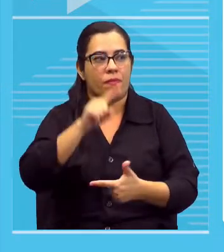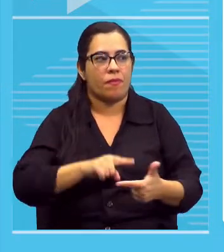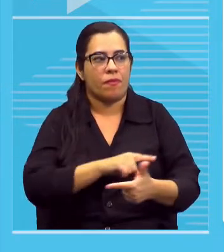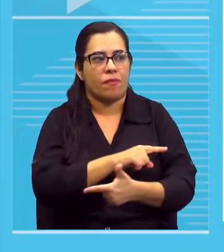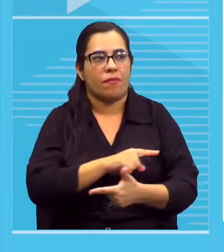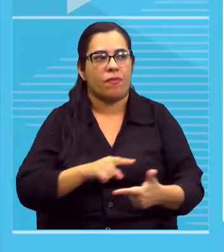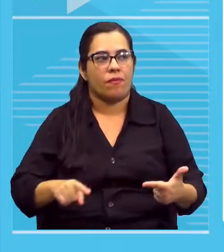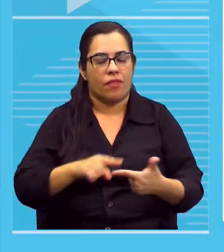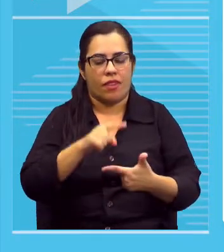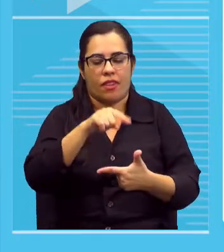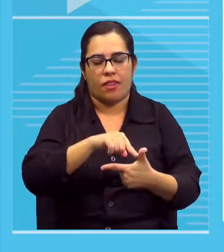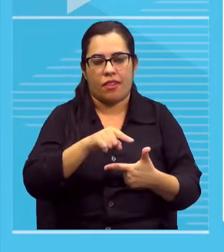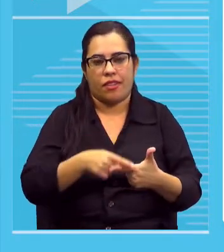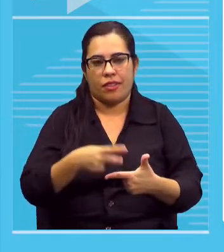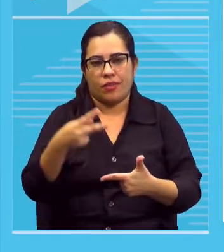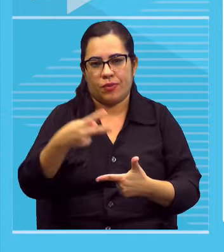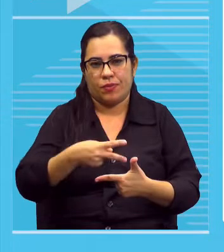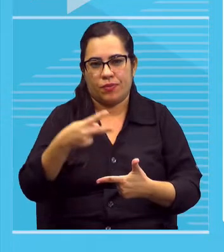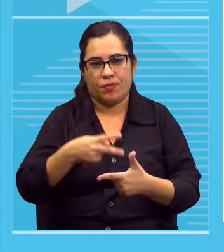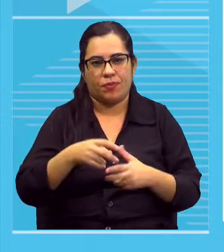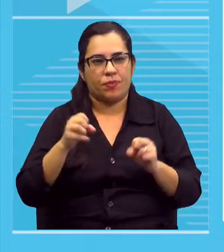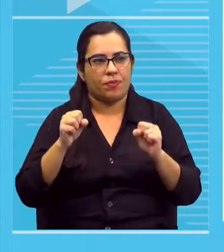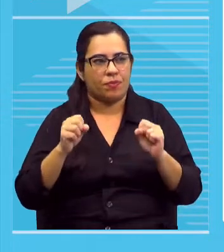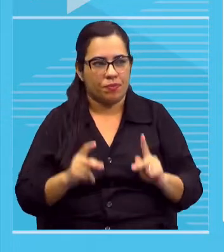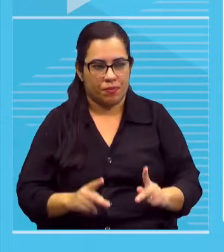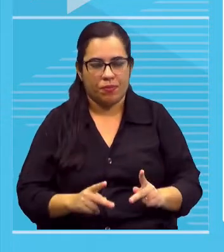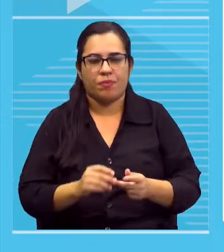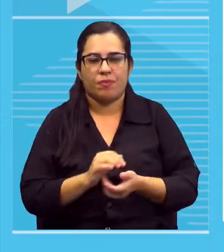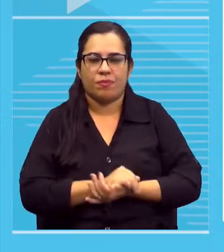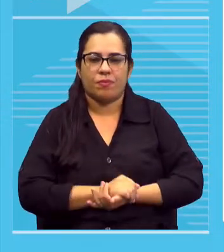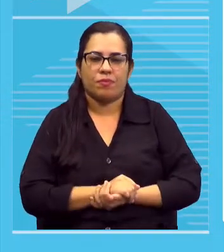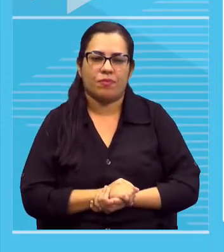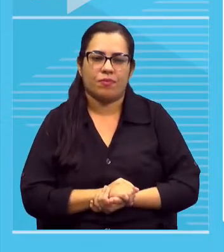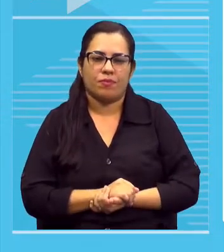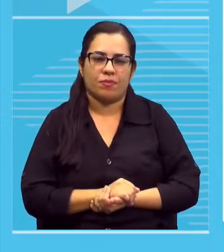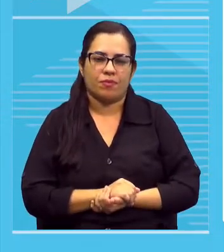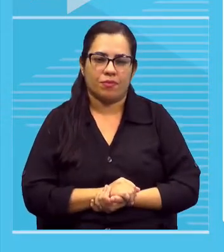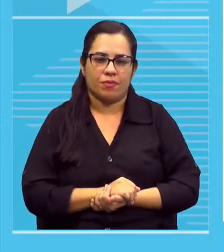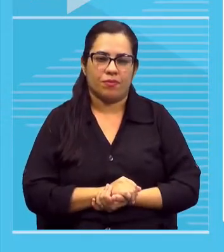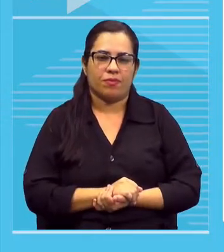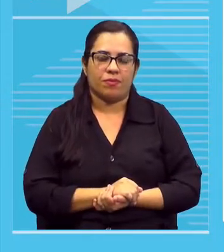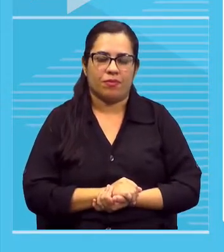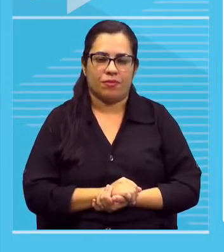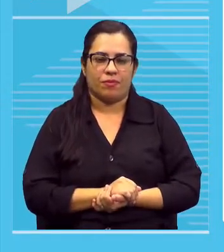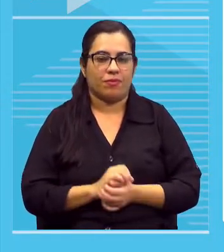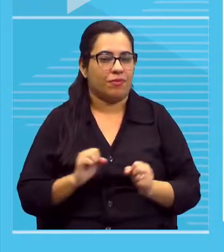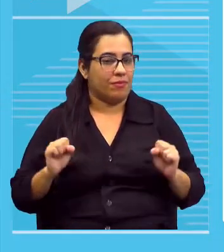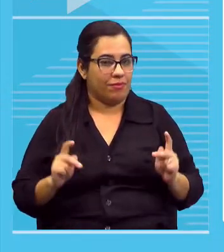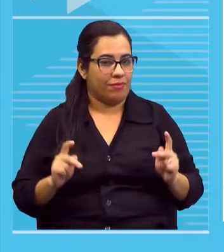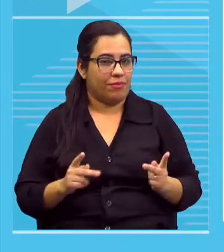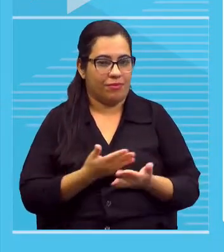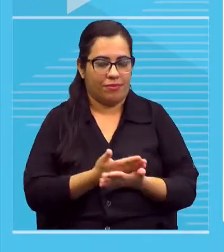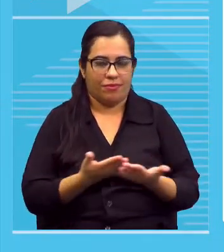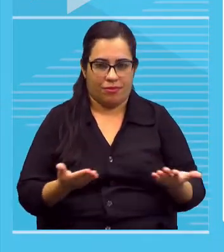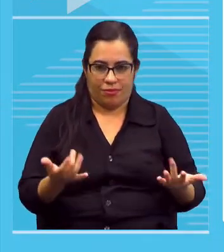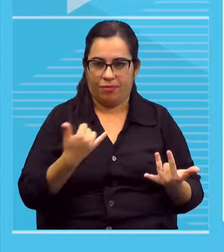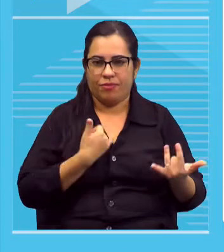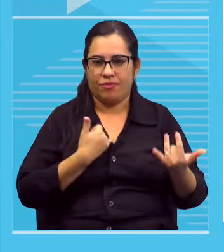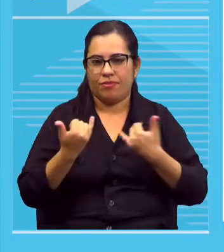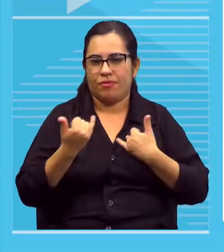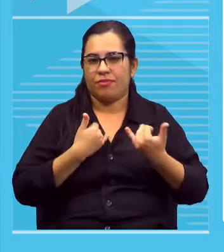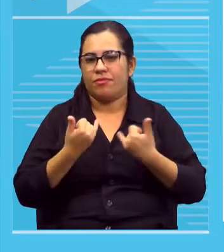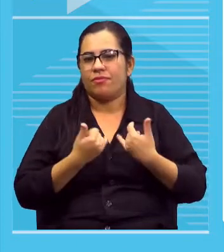ângulo duplo beleza que ao Seno do ângulo duplo de boa na lagoa jovens Diz aí para